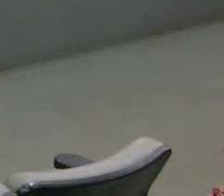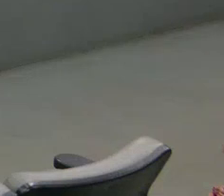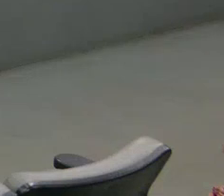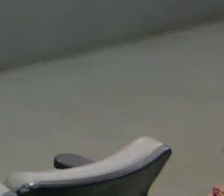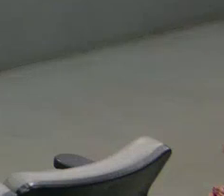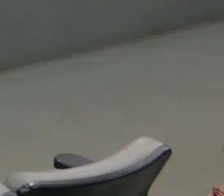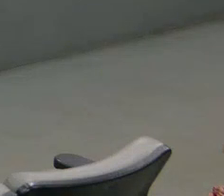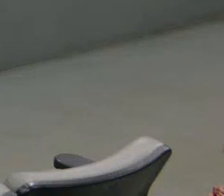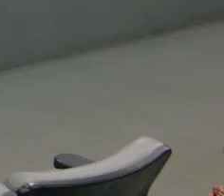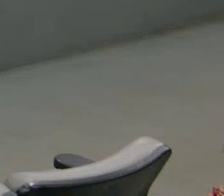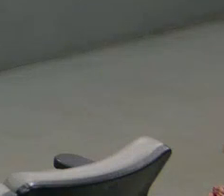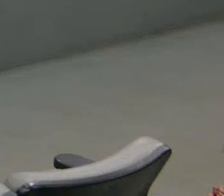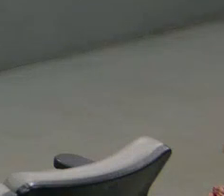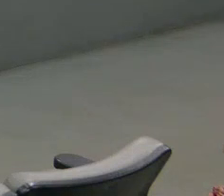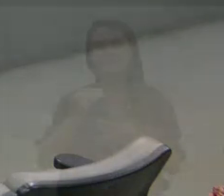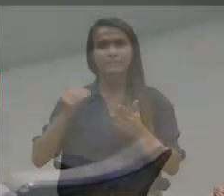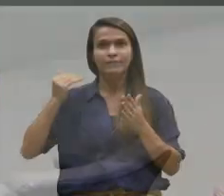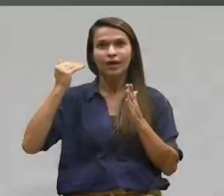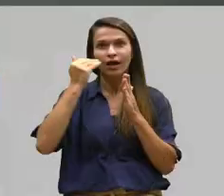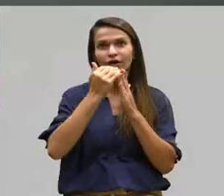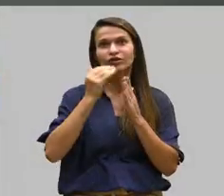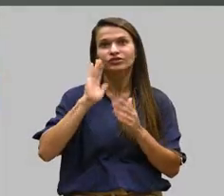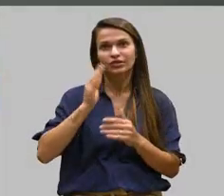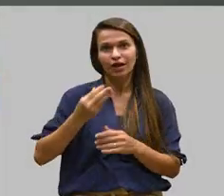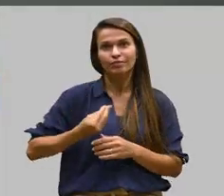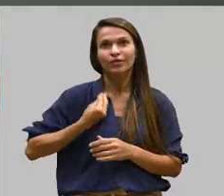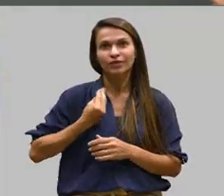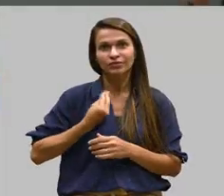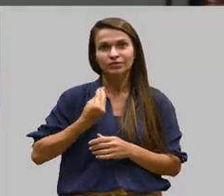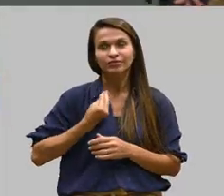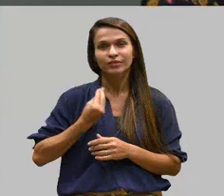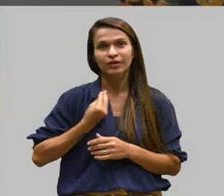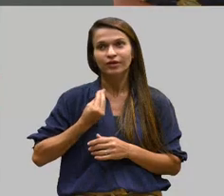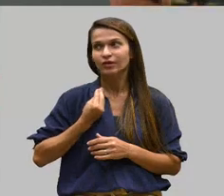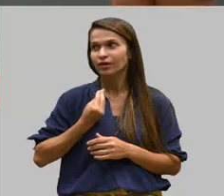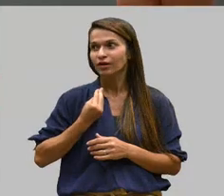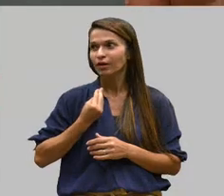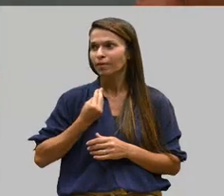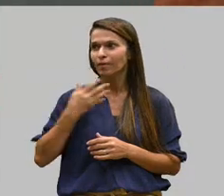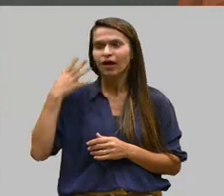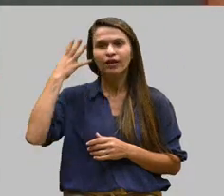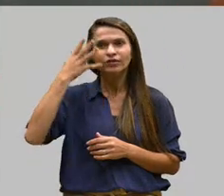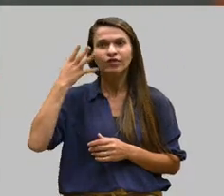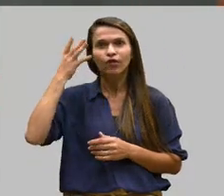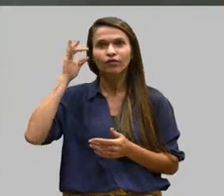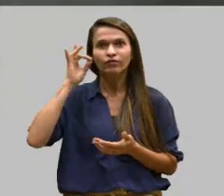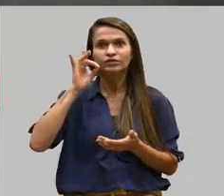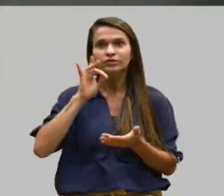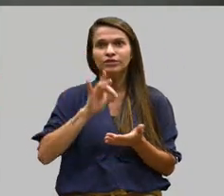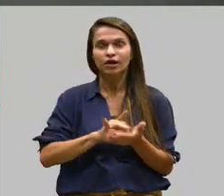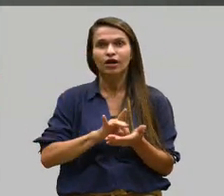palestrante Mor já esteve aqui por várias vezes a nossa palestrante oficial viu Aline